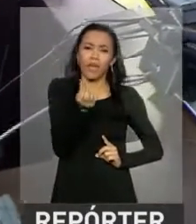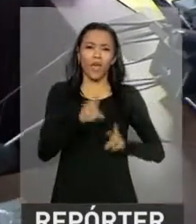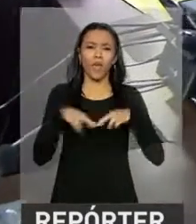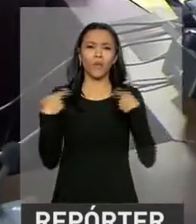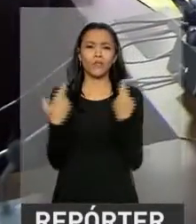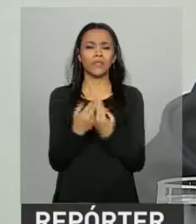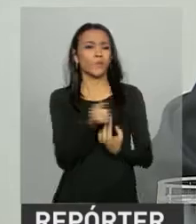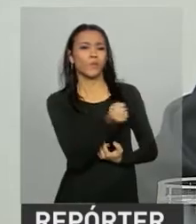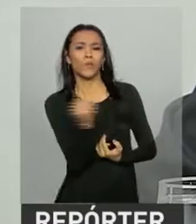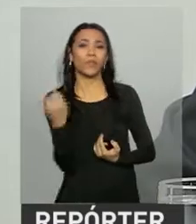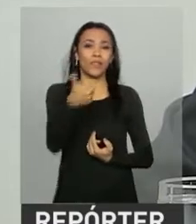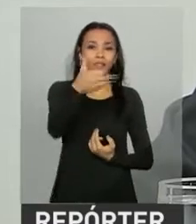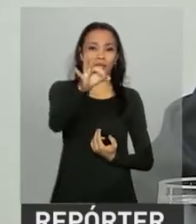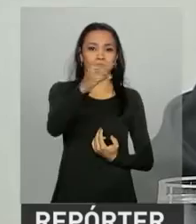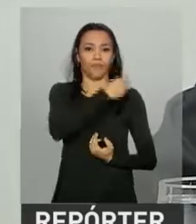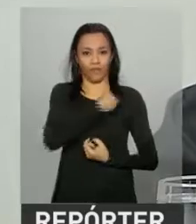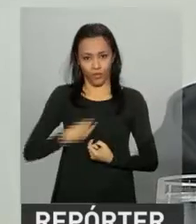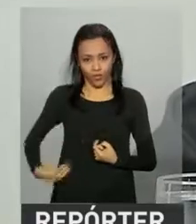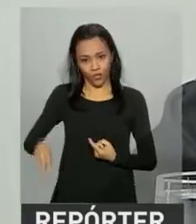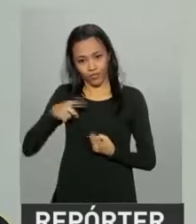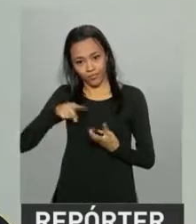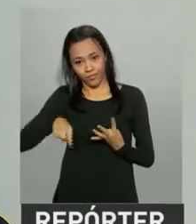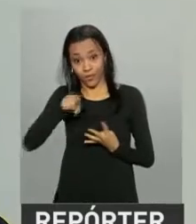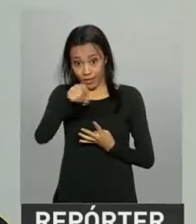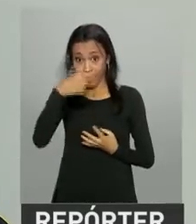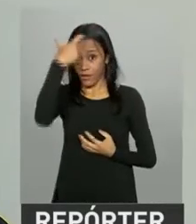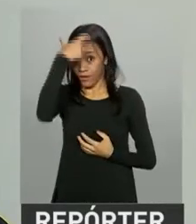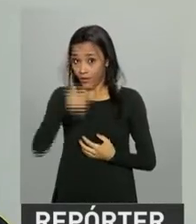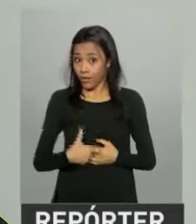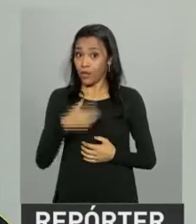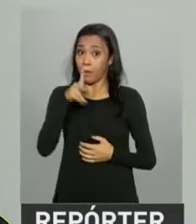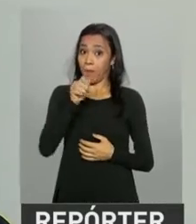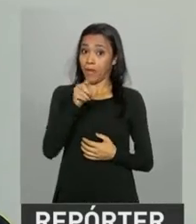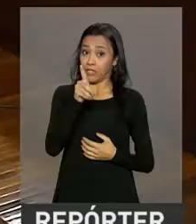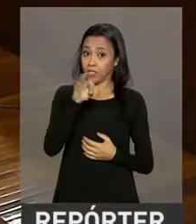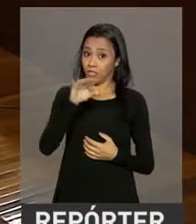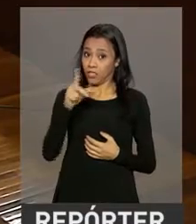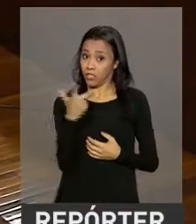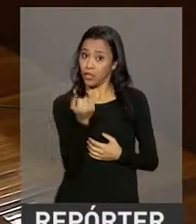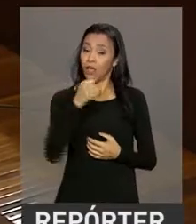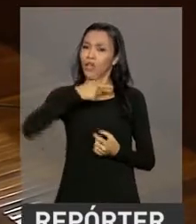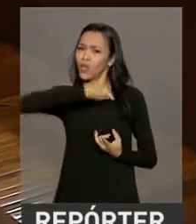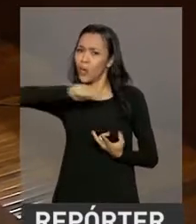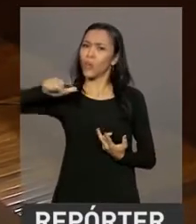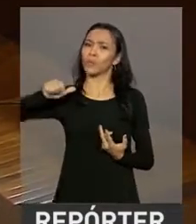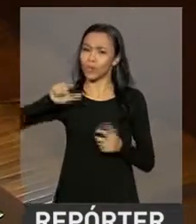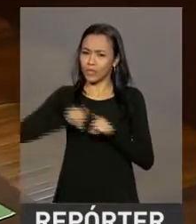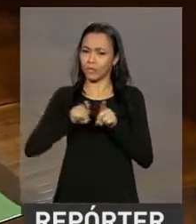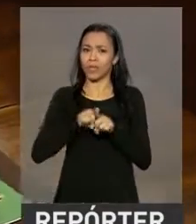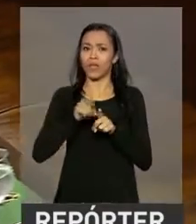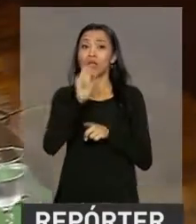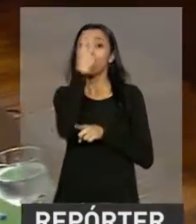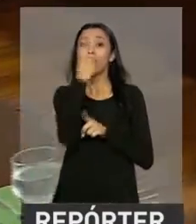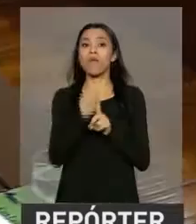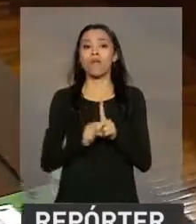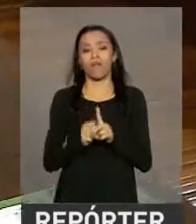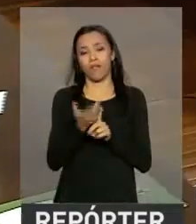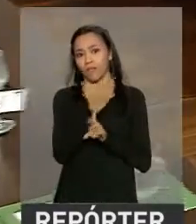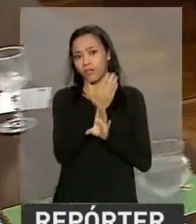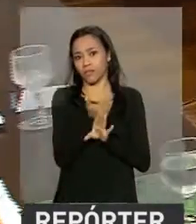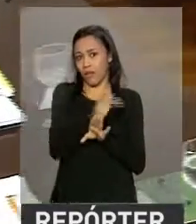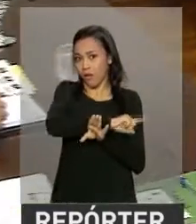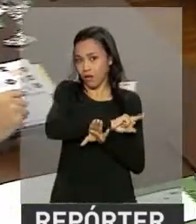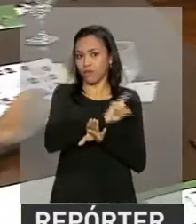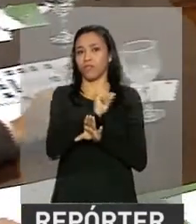10 ministros, entre eles os chefes da Casa Civil e da Fazenda e outras autoridades, aconteceu há um mês do início dos Jogos